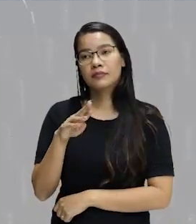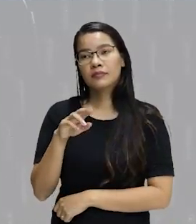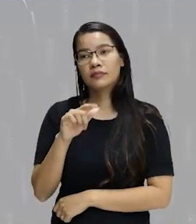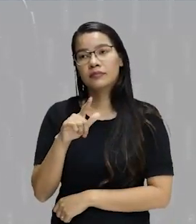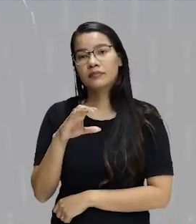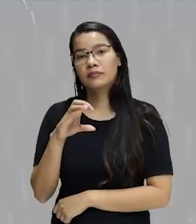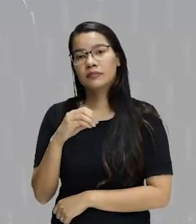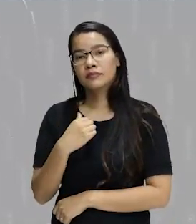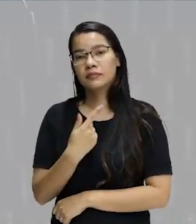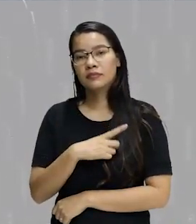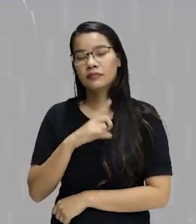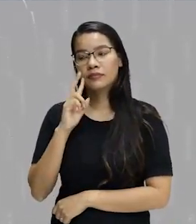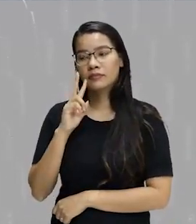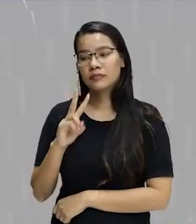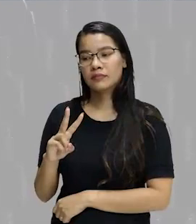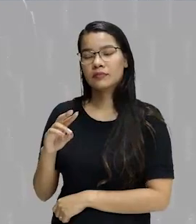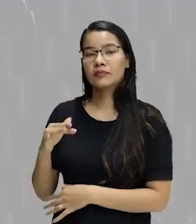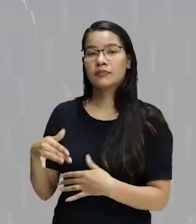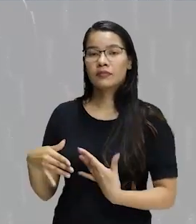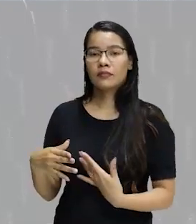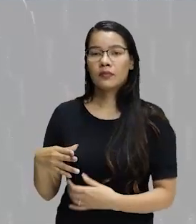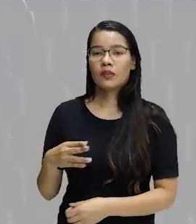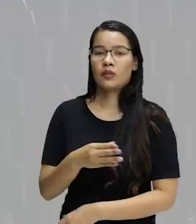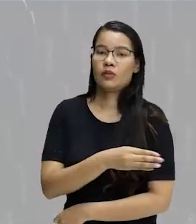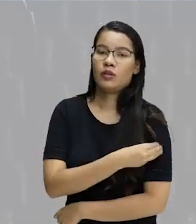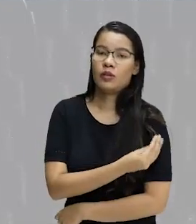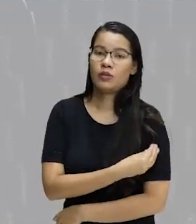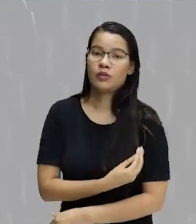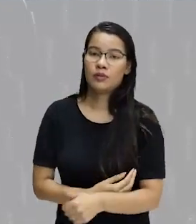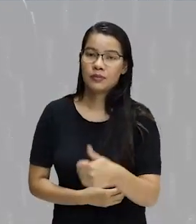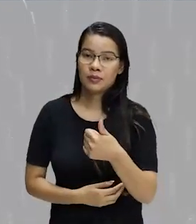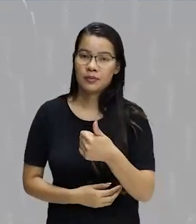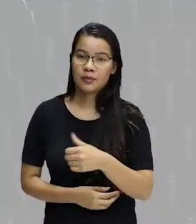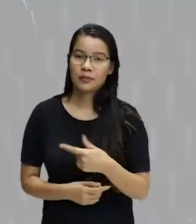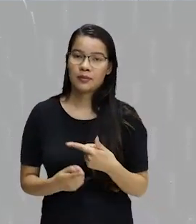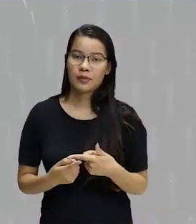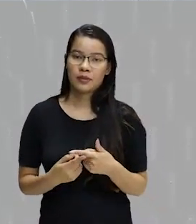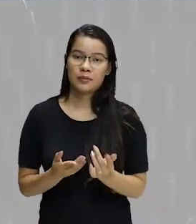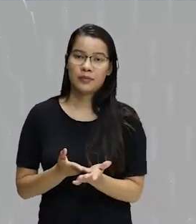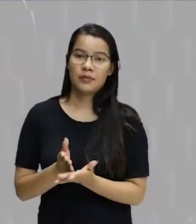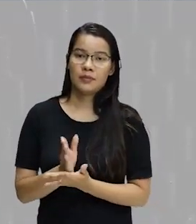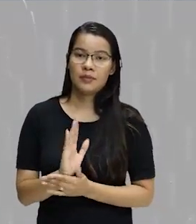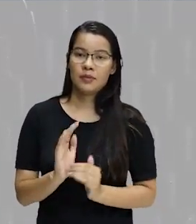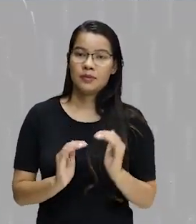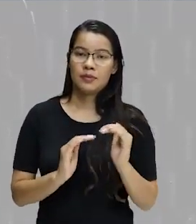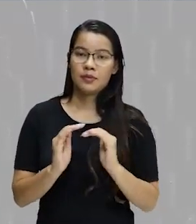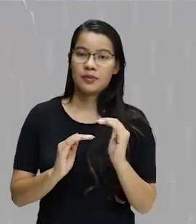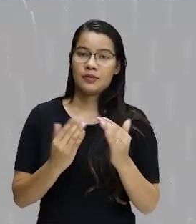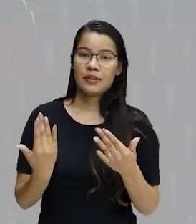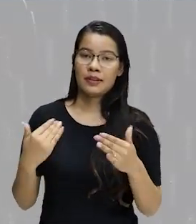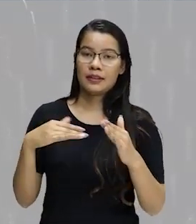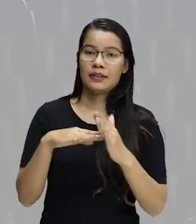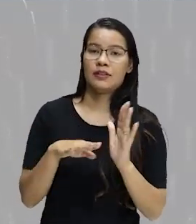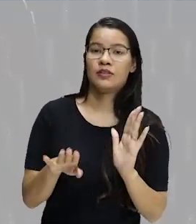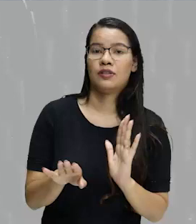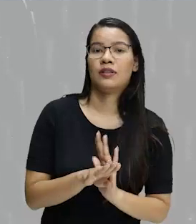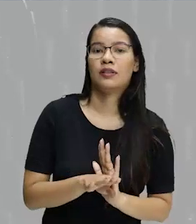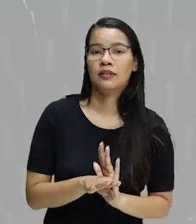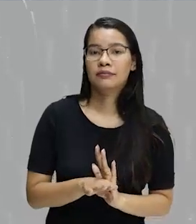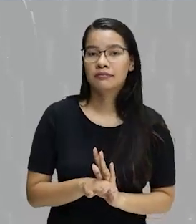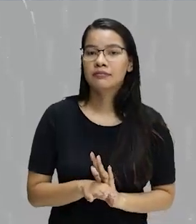um álcool primário, porque álcools primários sofrem esse processo, até chegar ao